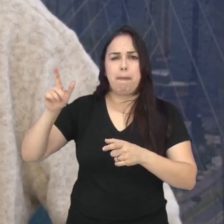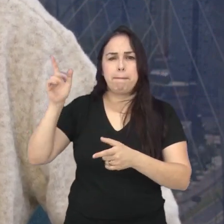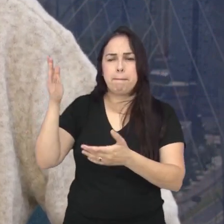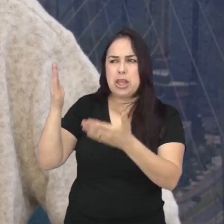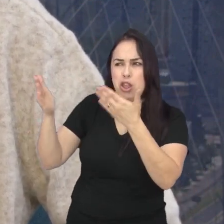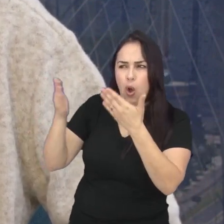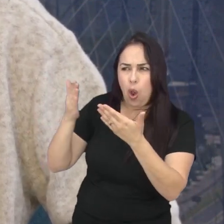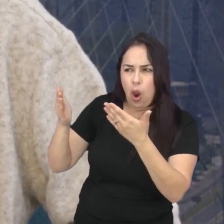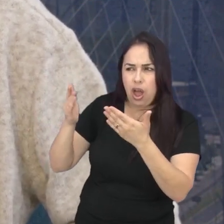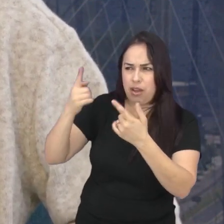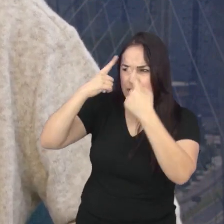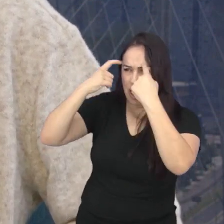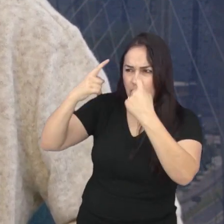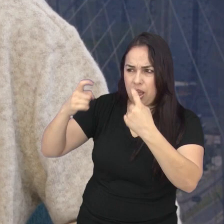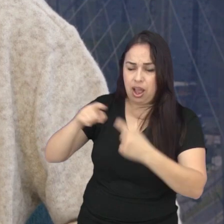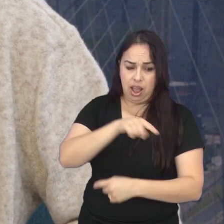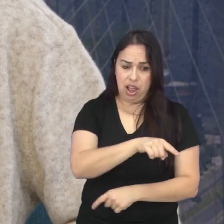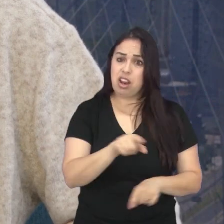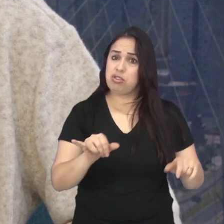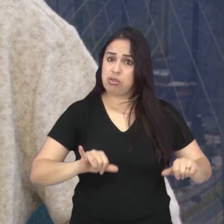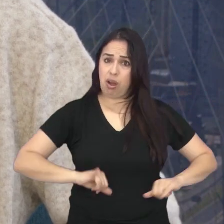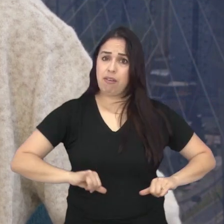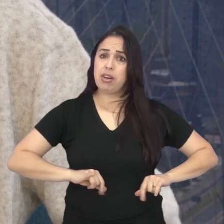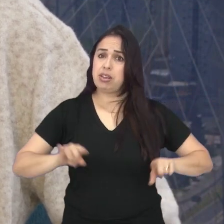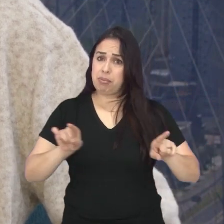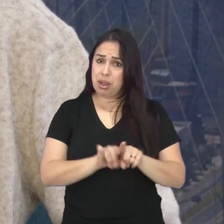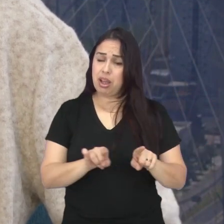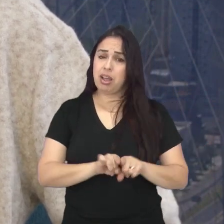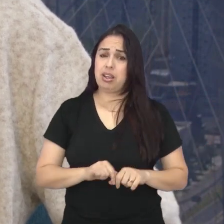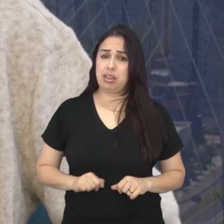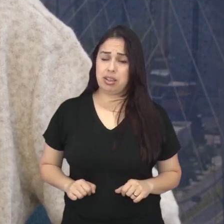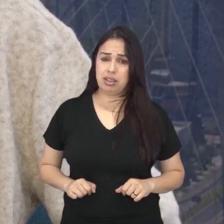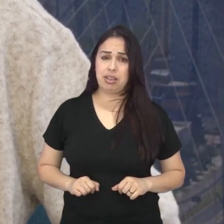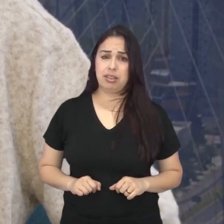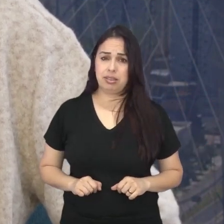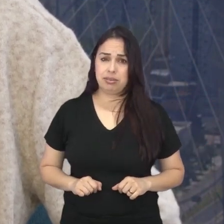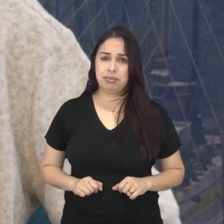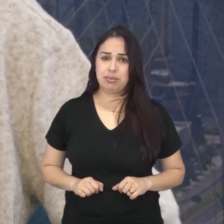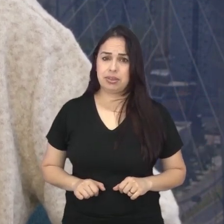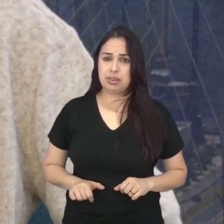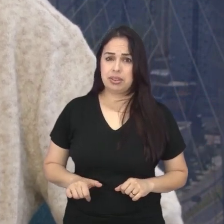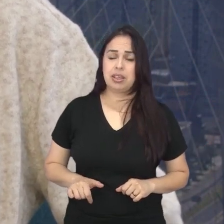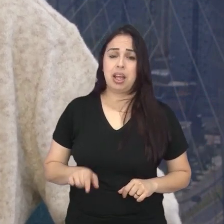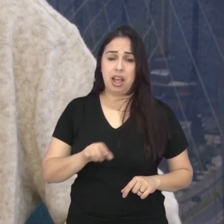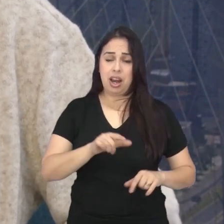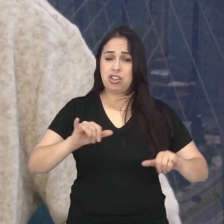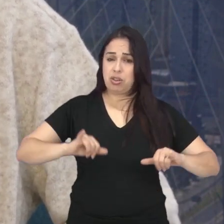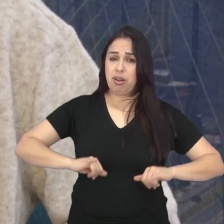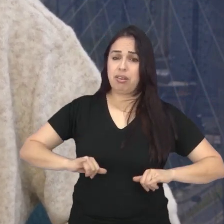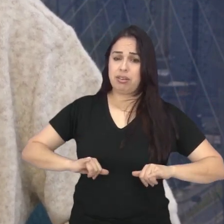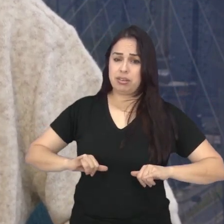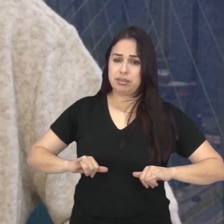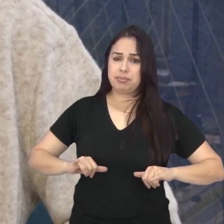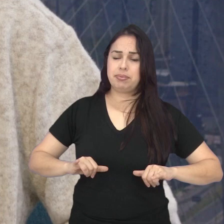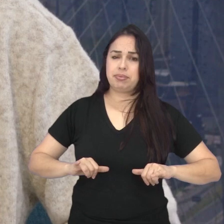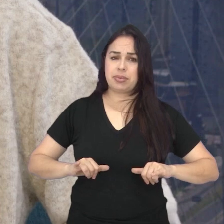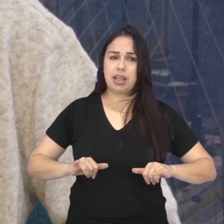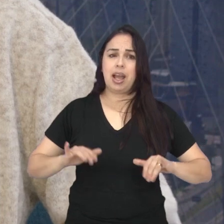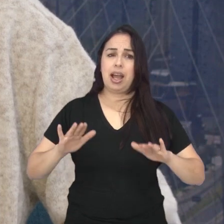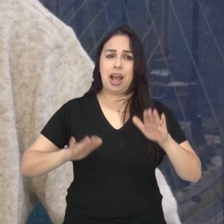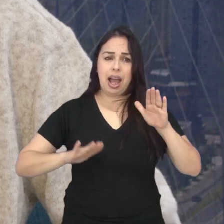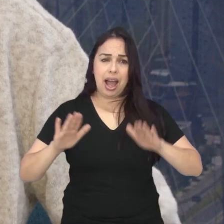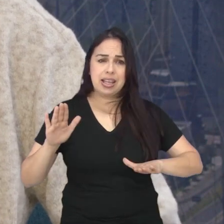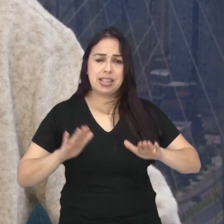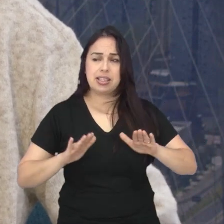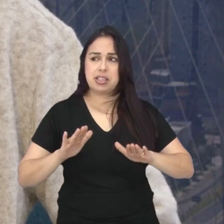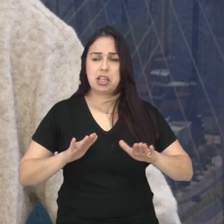violência psicológica, ela também sofre violência. Sim. Entende? Ela sofre uma violência. Talvez seja